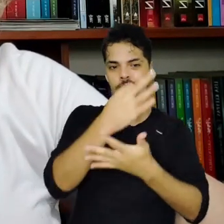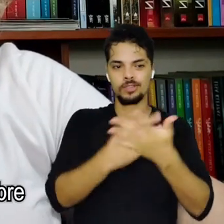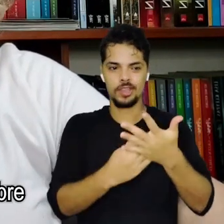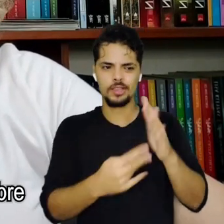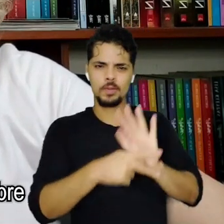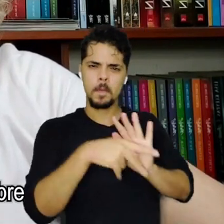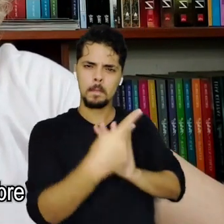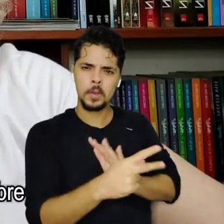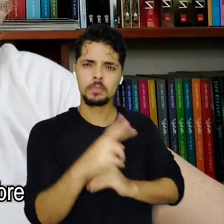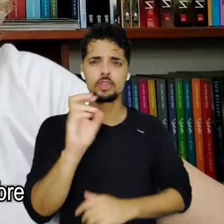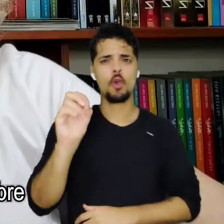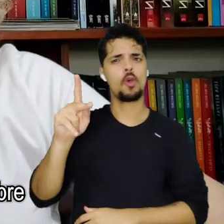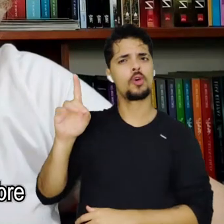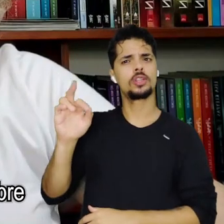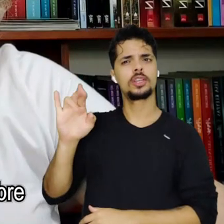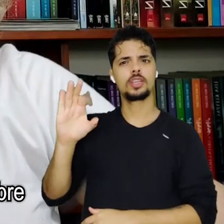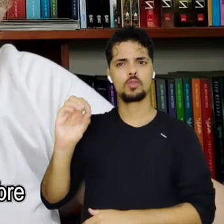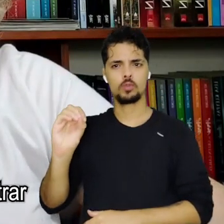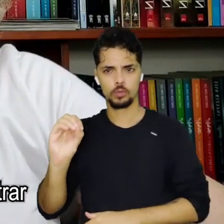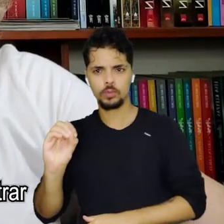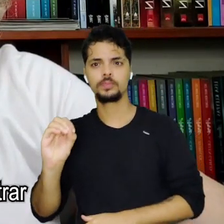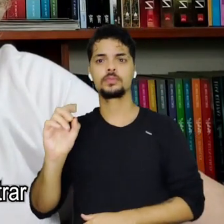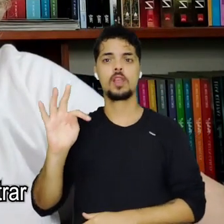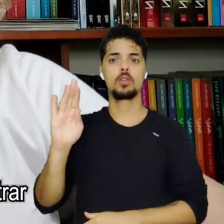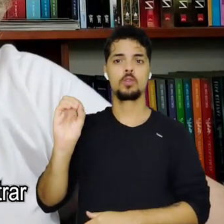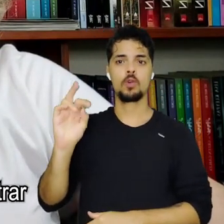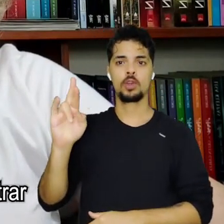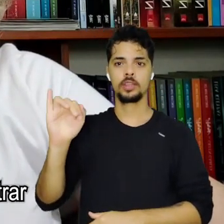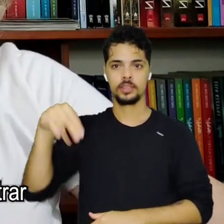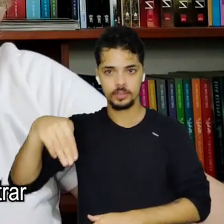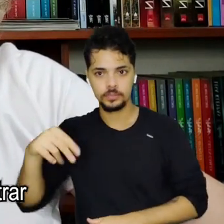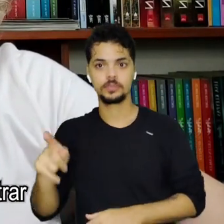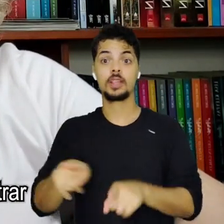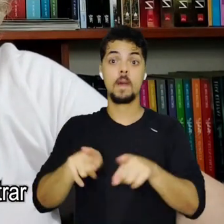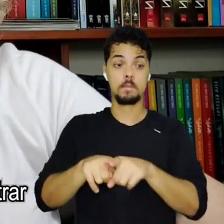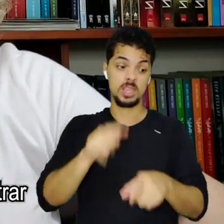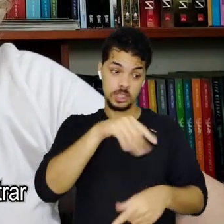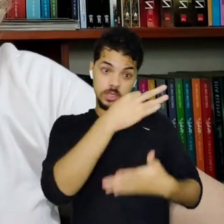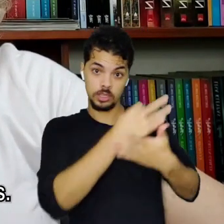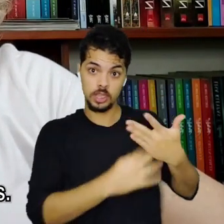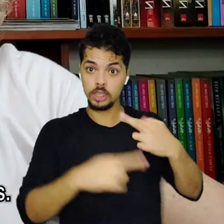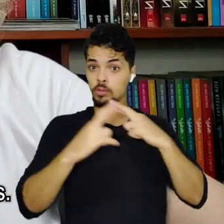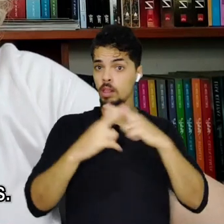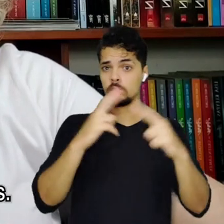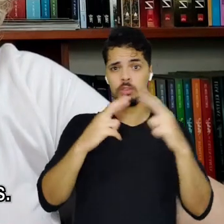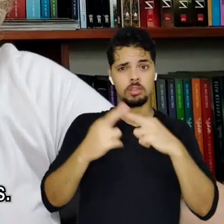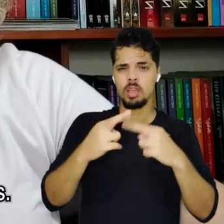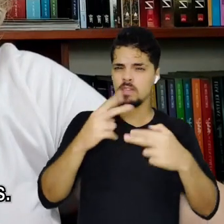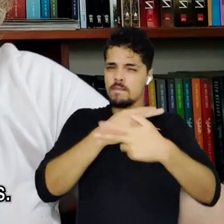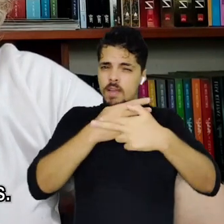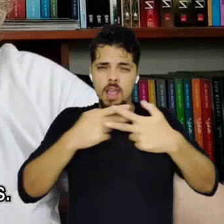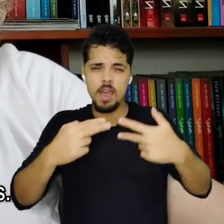Futuros. Esse texto e vários outros textos que tratam sobre o processo de independência, você pode encontrar lá no